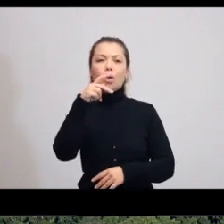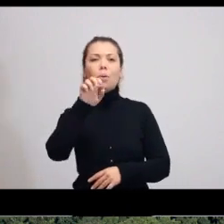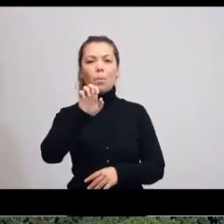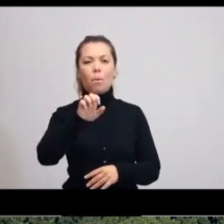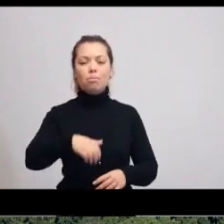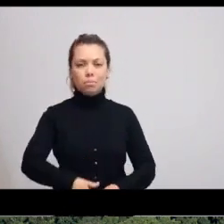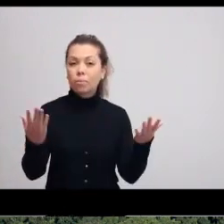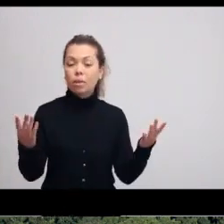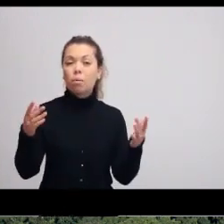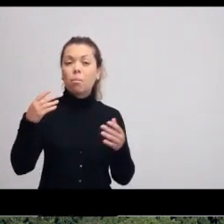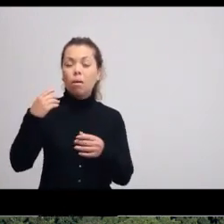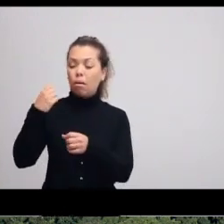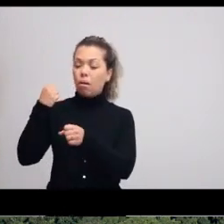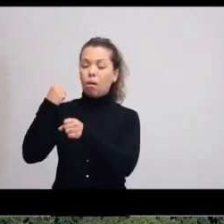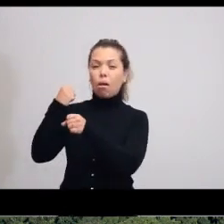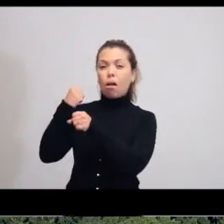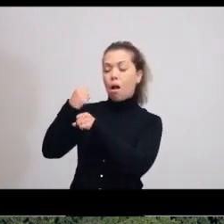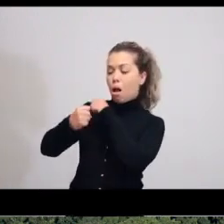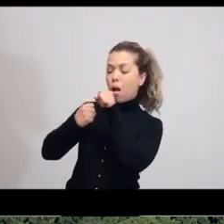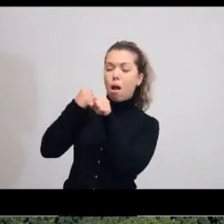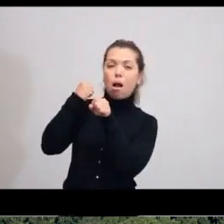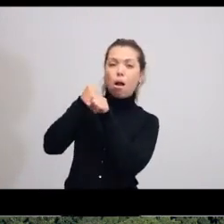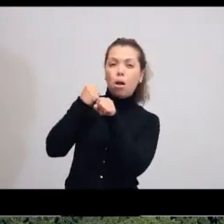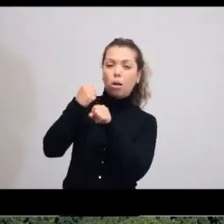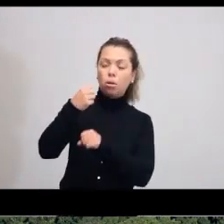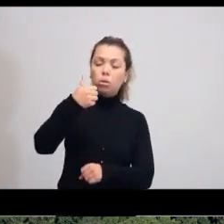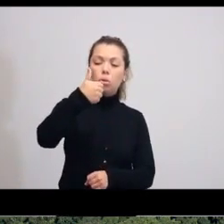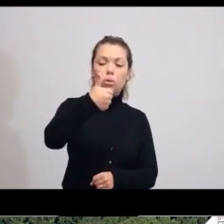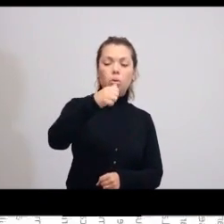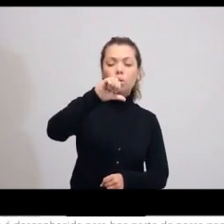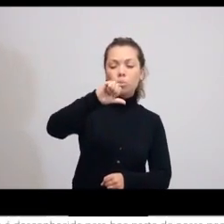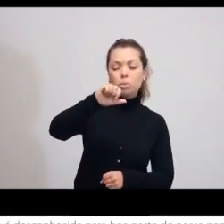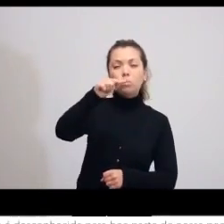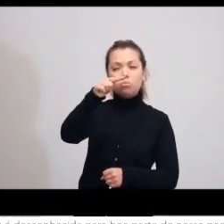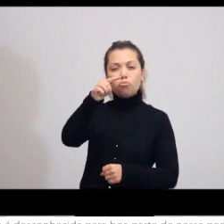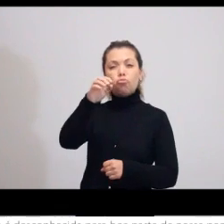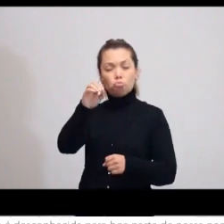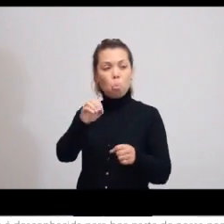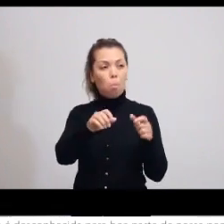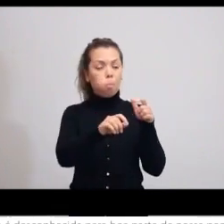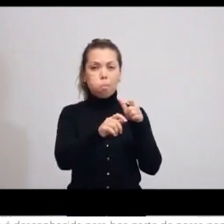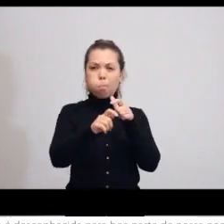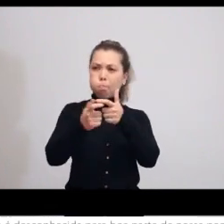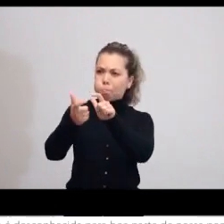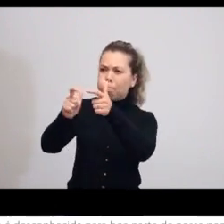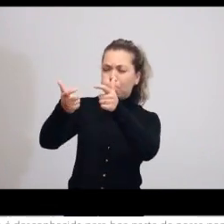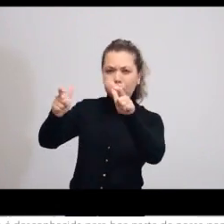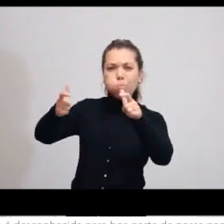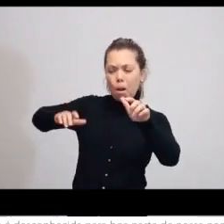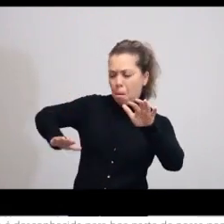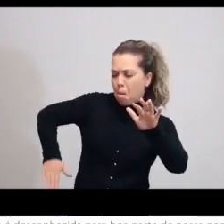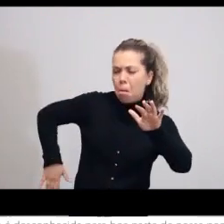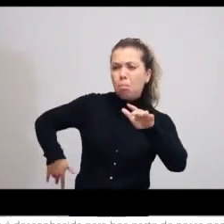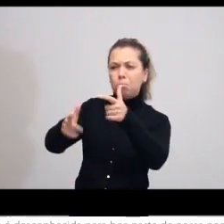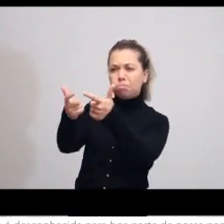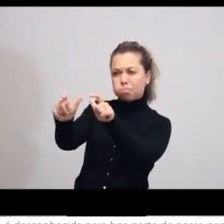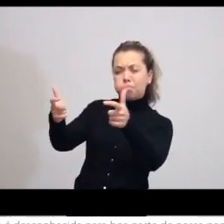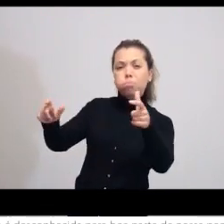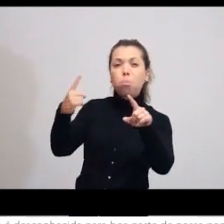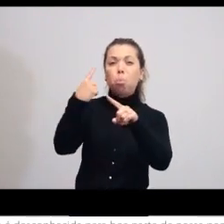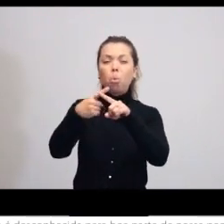da cidade, que nem sempre foi uma ilha, mudaram ao longo do tempo, mas Iguape e seu entorno oferecem aos olhos do